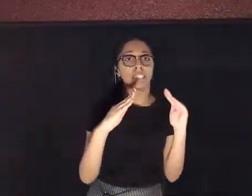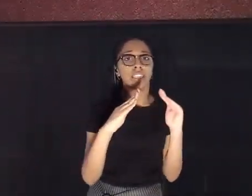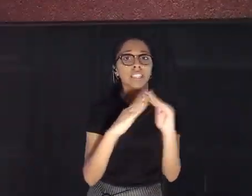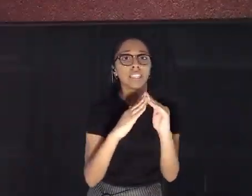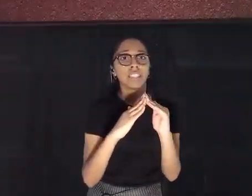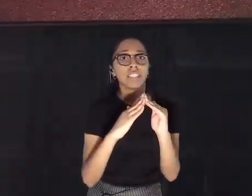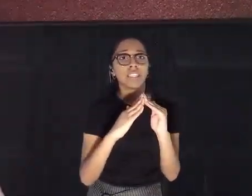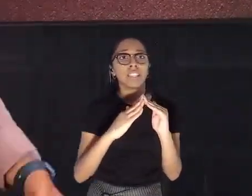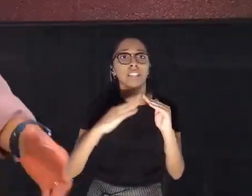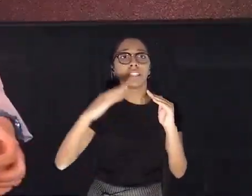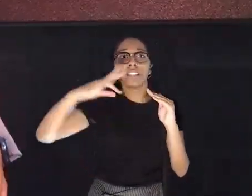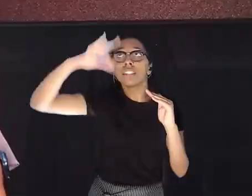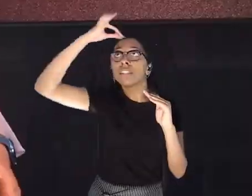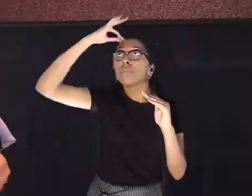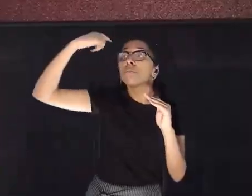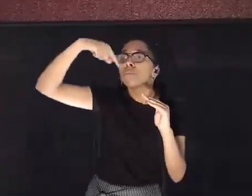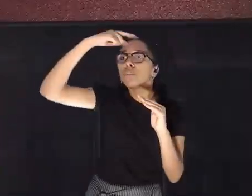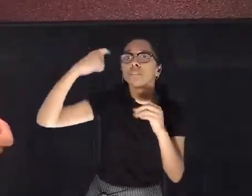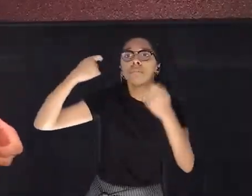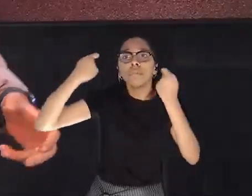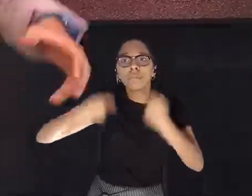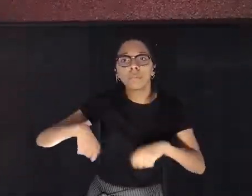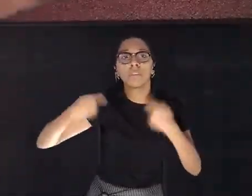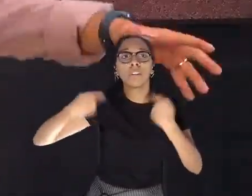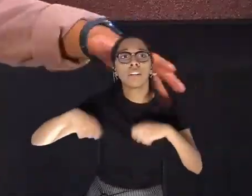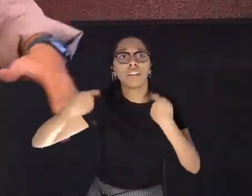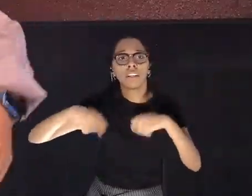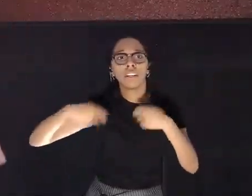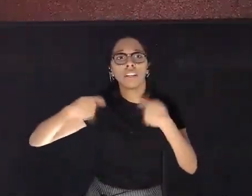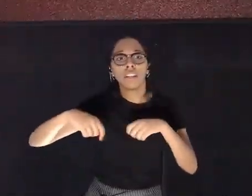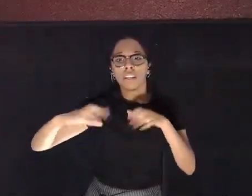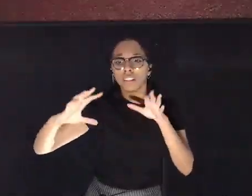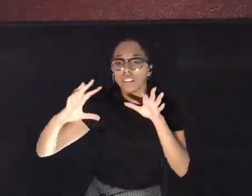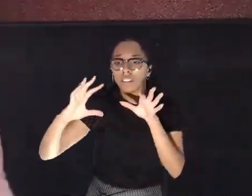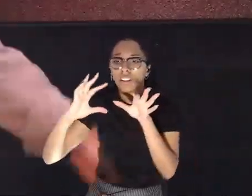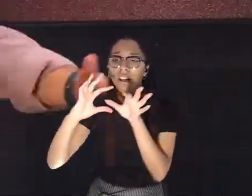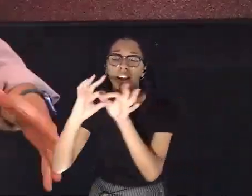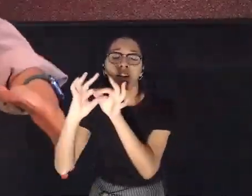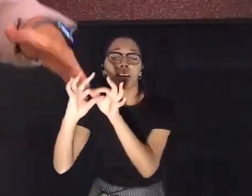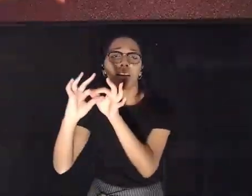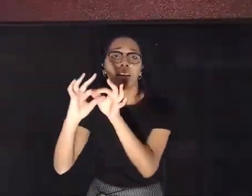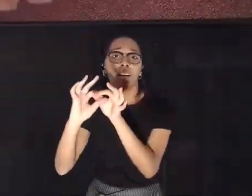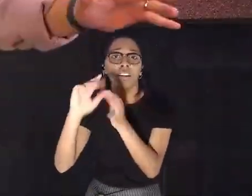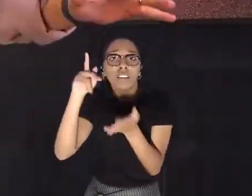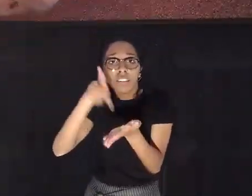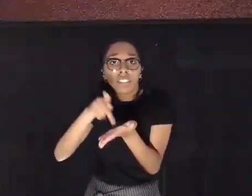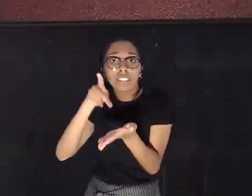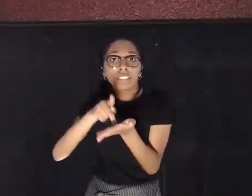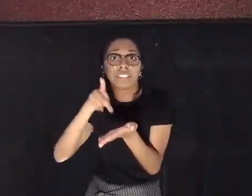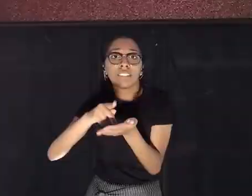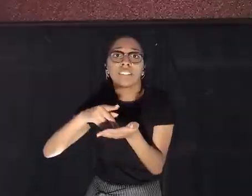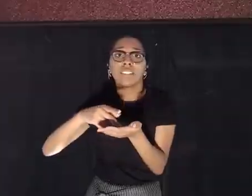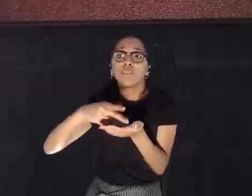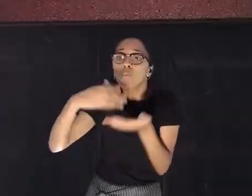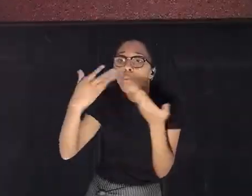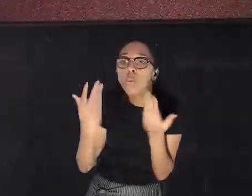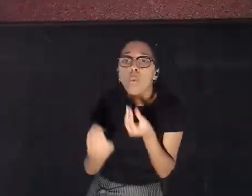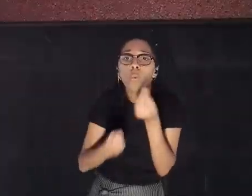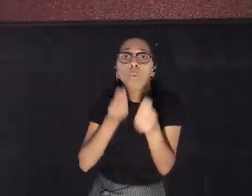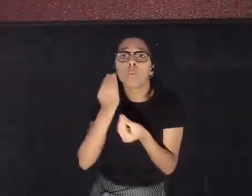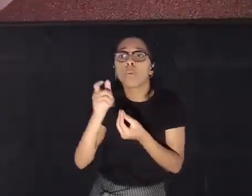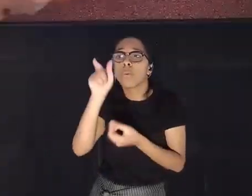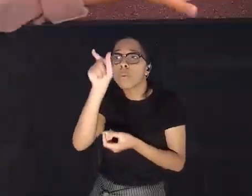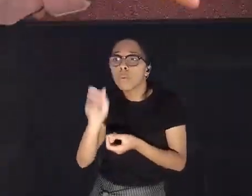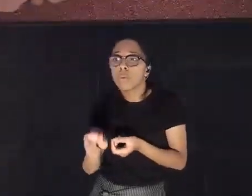nada. Que uma pessoa sem o Espírito Santo não é nada. É crente Nutella, é crente de férias,